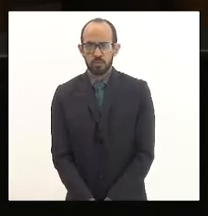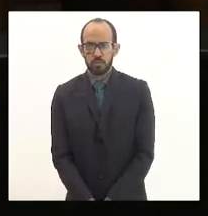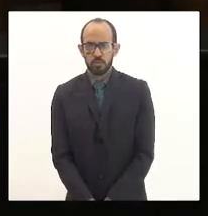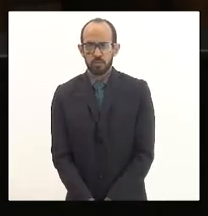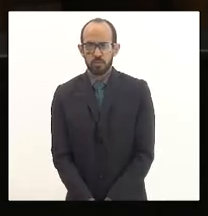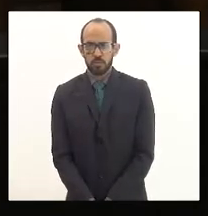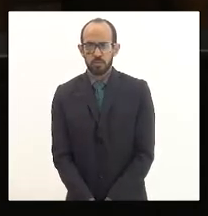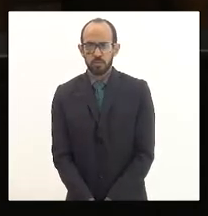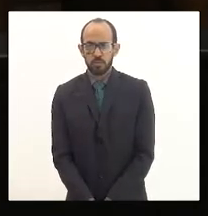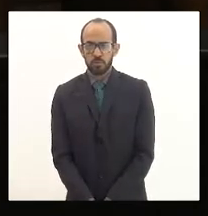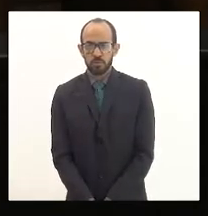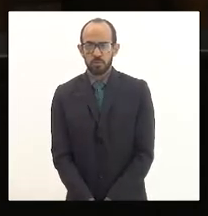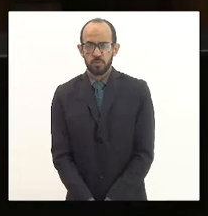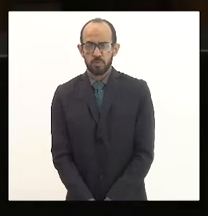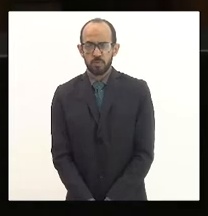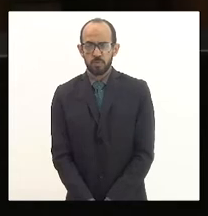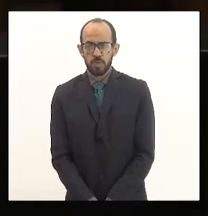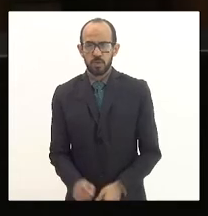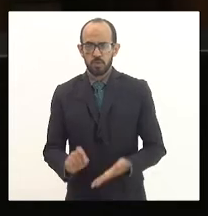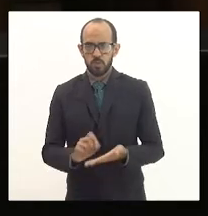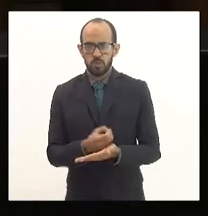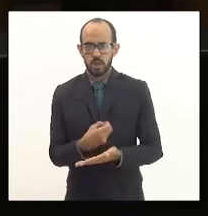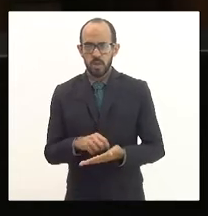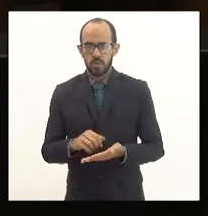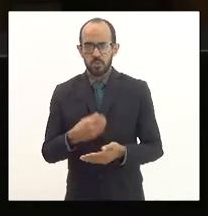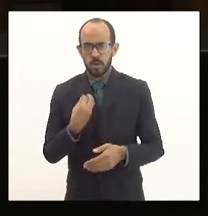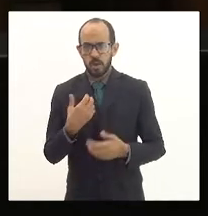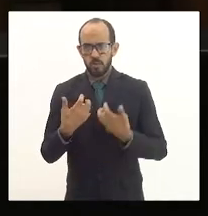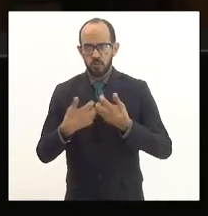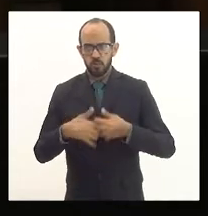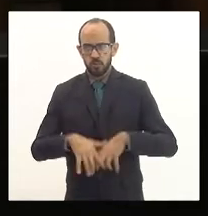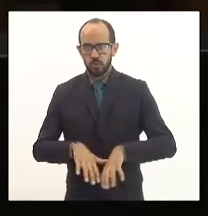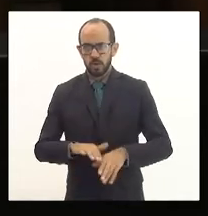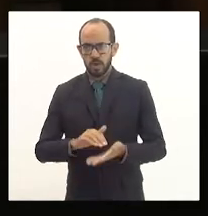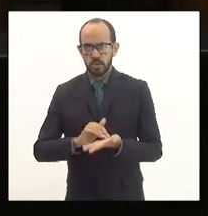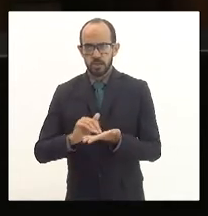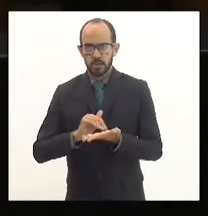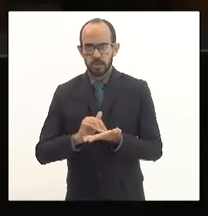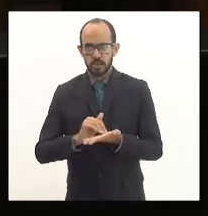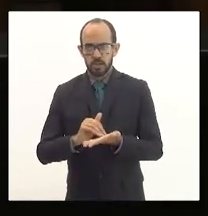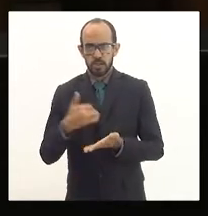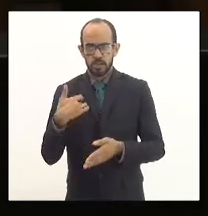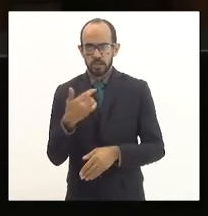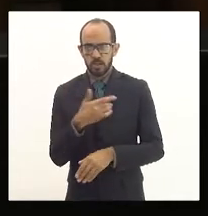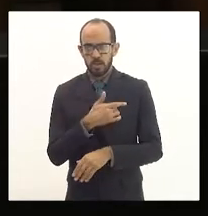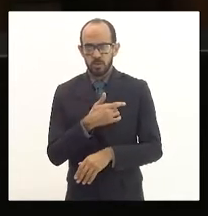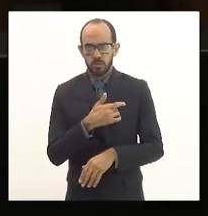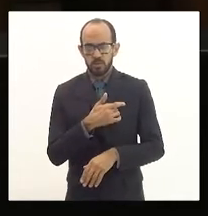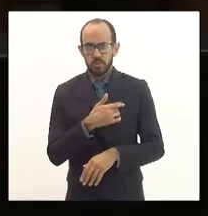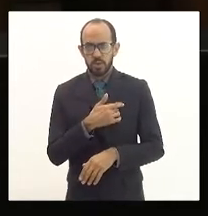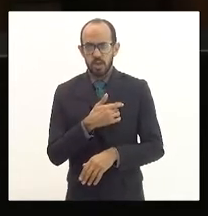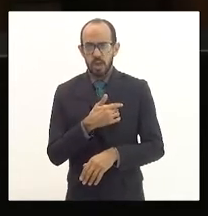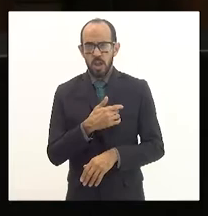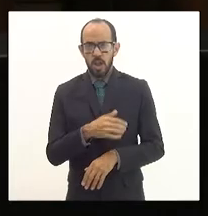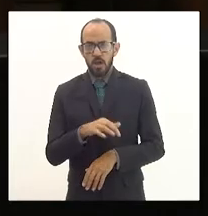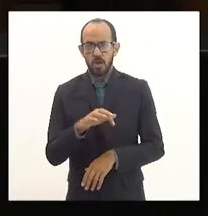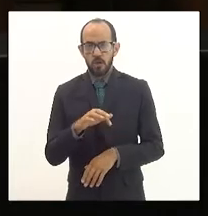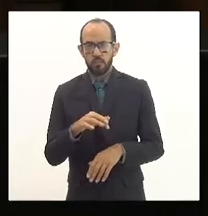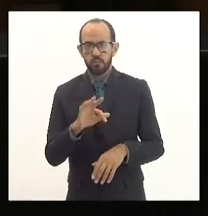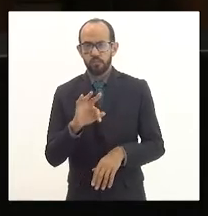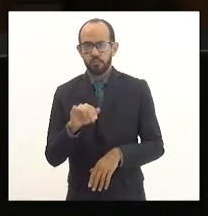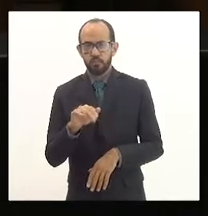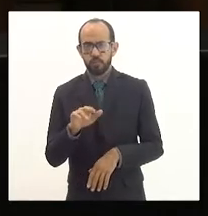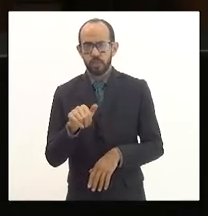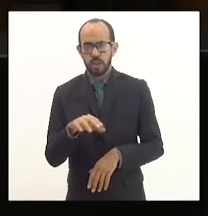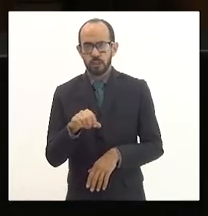Esse contrato é para funcionar a secretaria de saúde a fundação saúde e